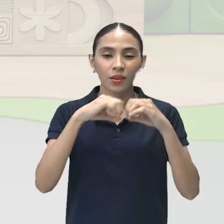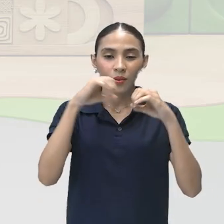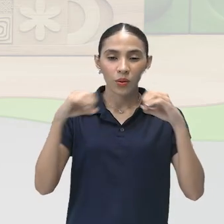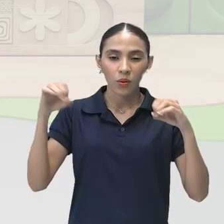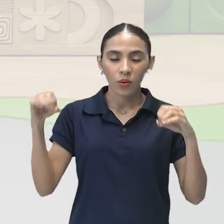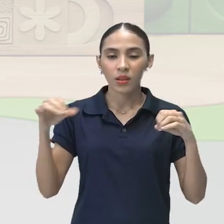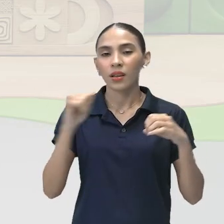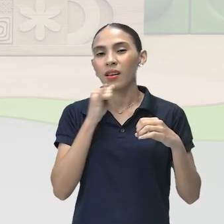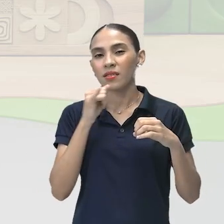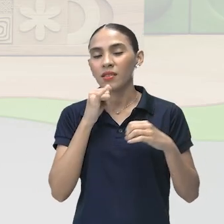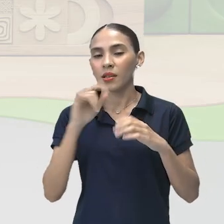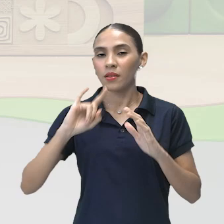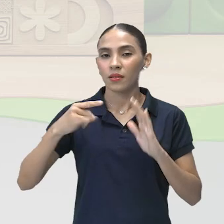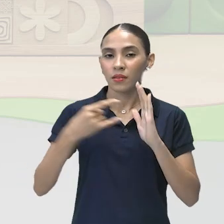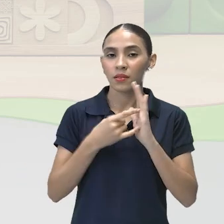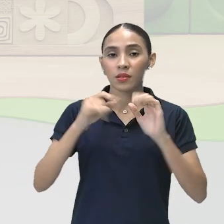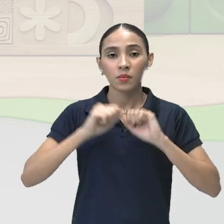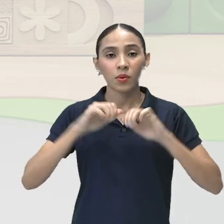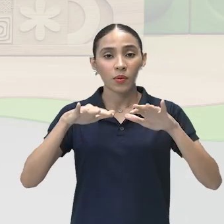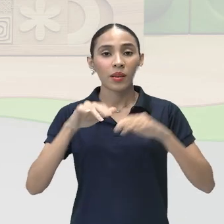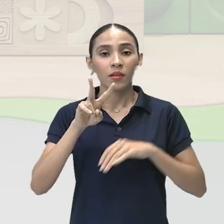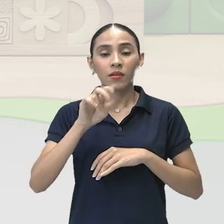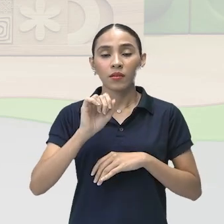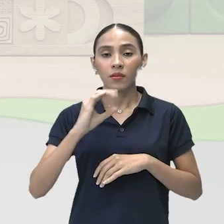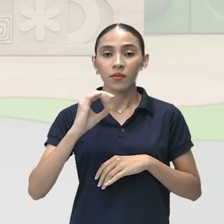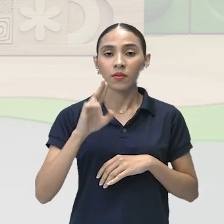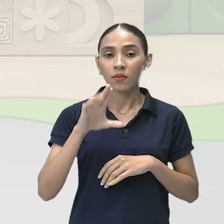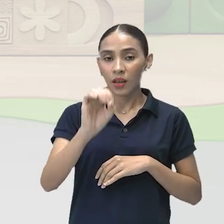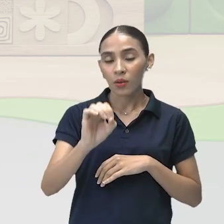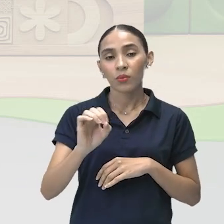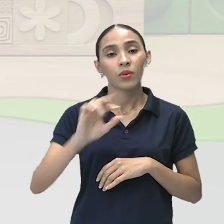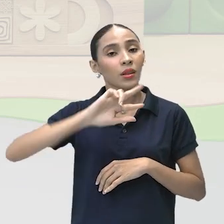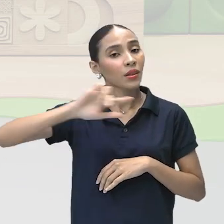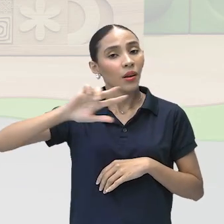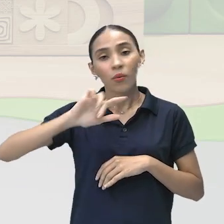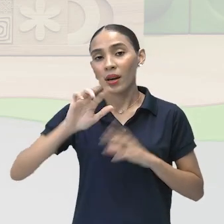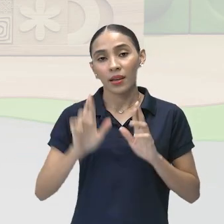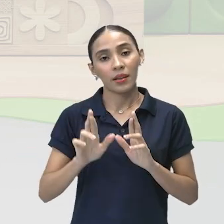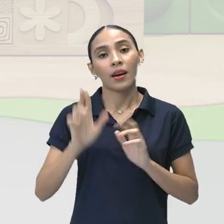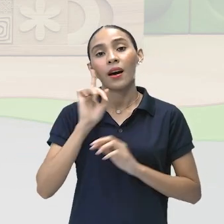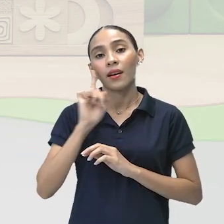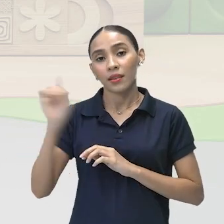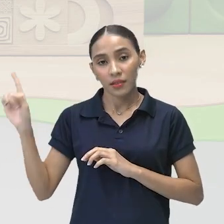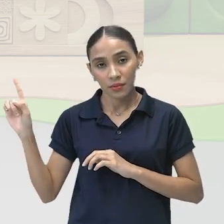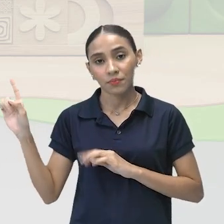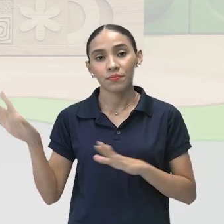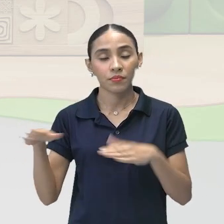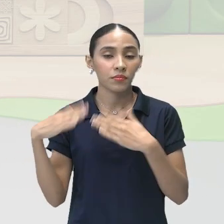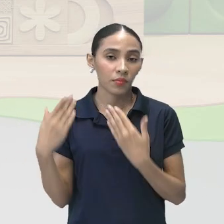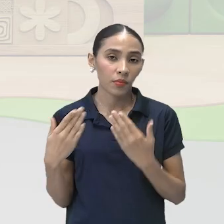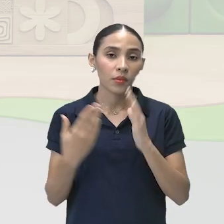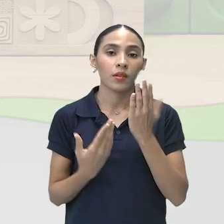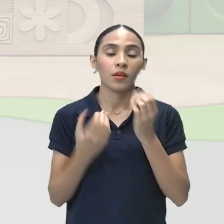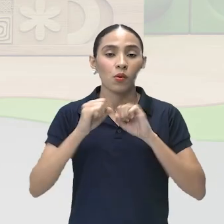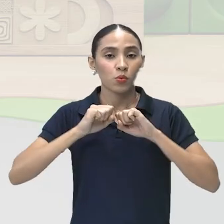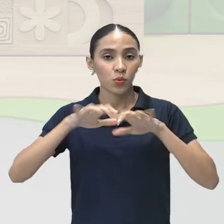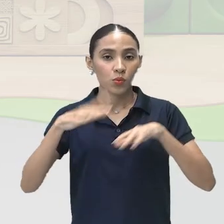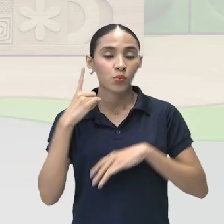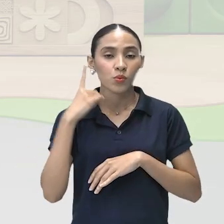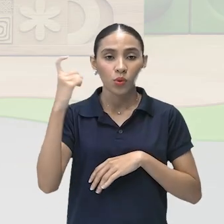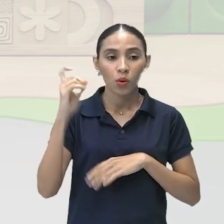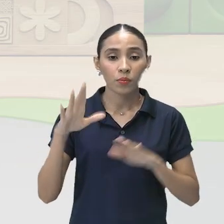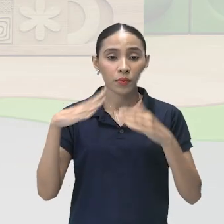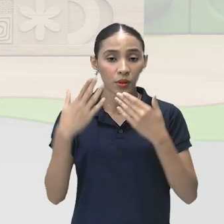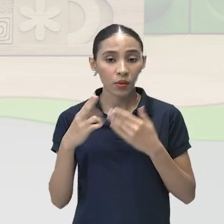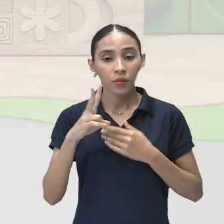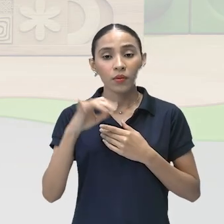as ondas eletromagnéticas, que se propagam no vácuo. Não é o caso desse tipo de onda que produz o som. Então,